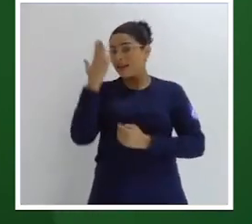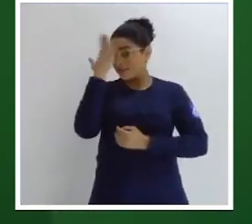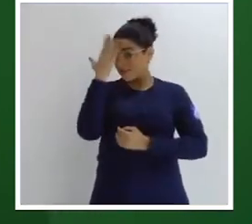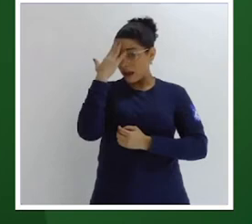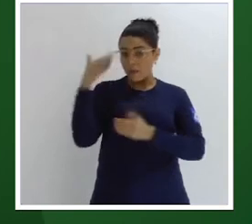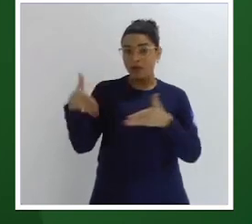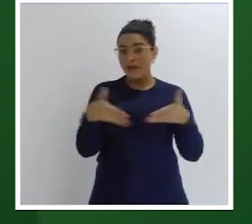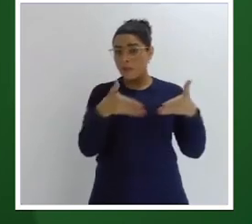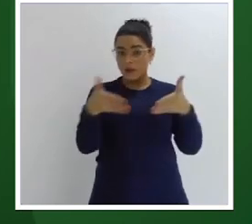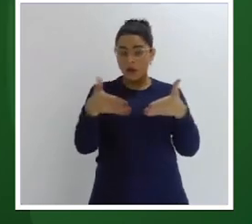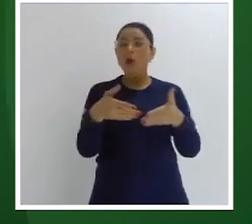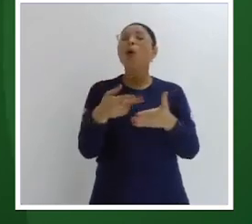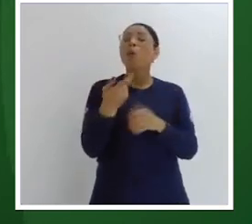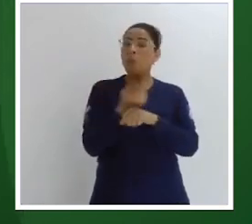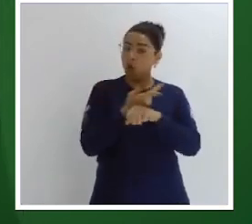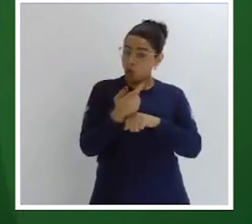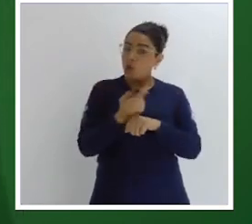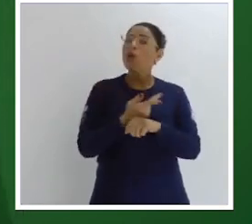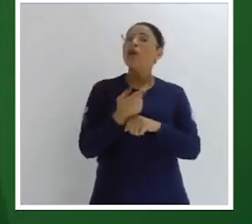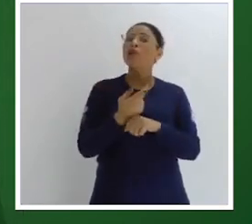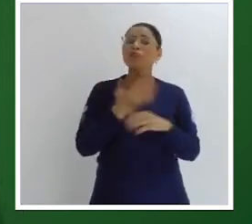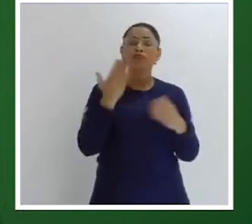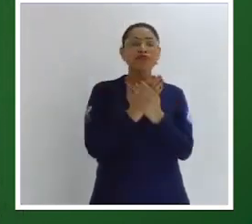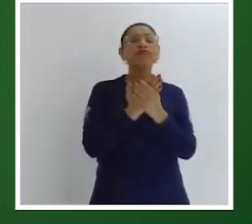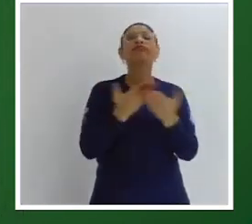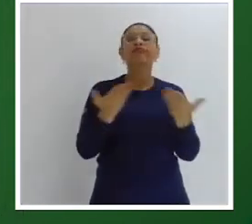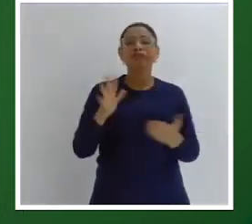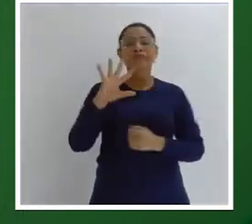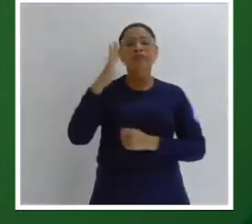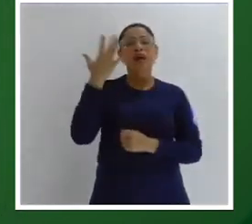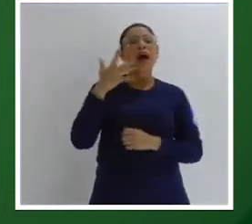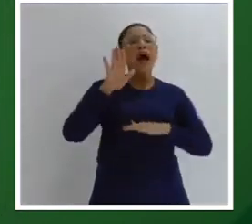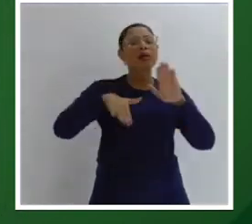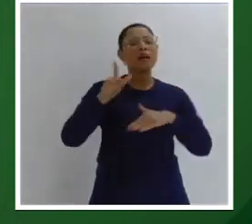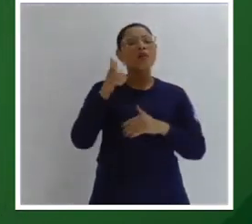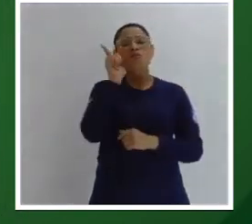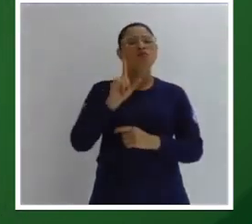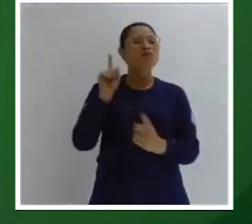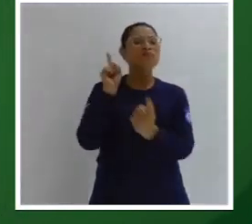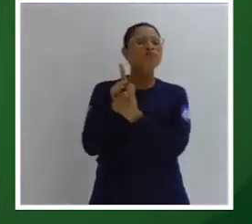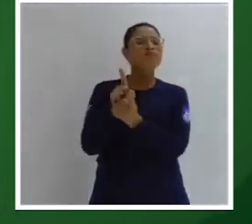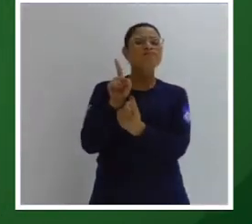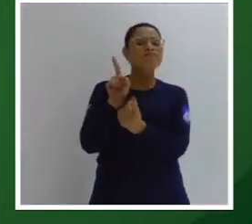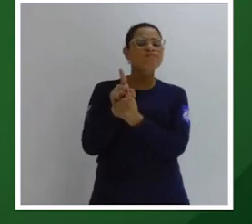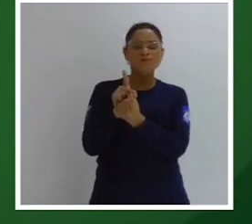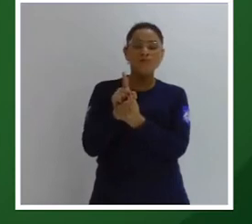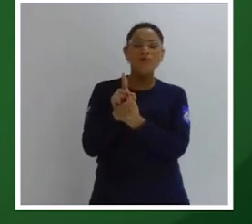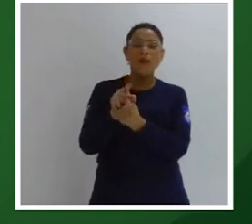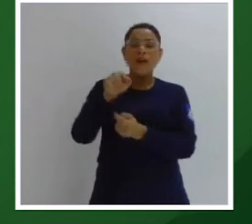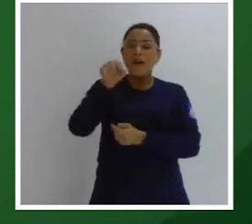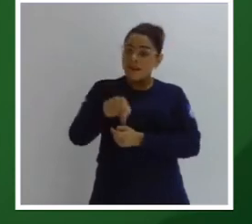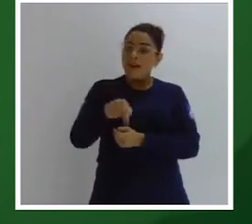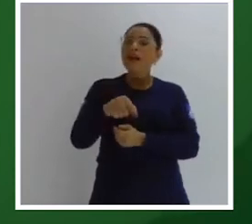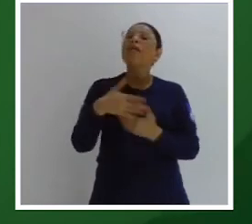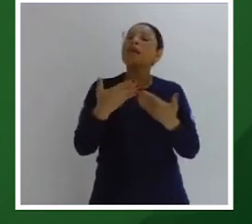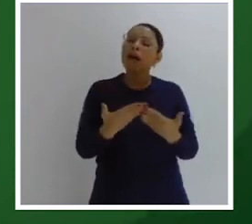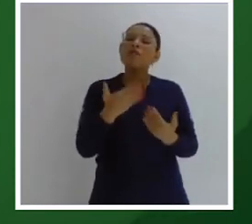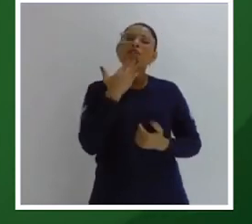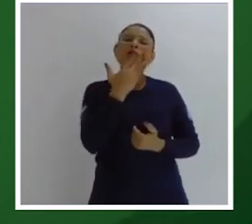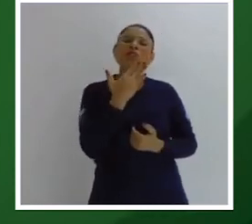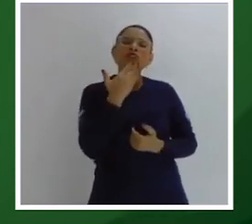estão procurando né às vezes ele não conseguiu ser atendido naquele lugar que ele foi ele vai procurar ajuda